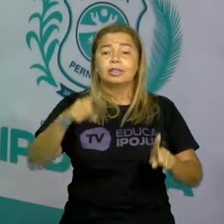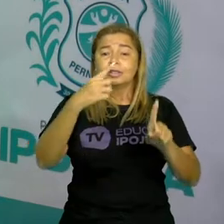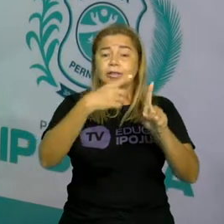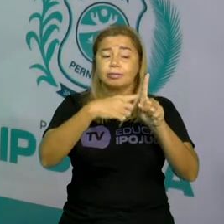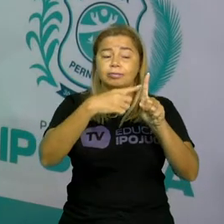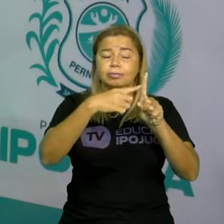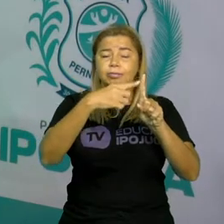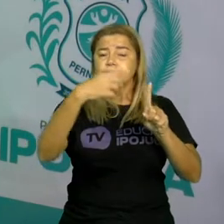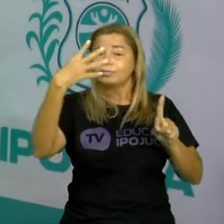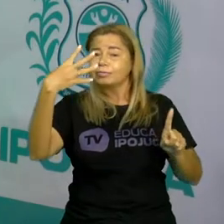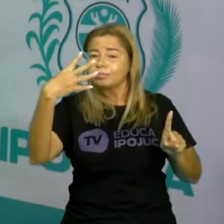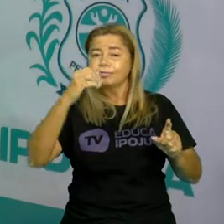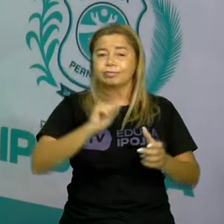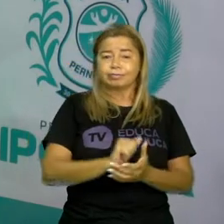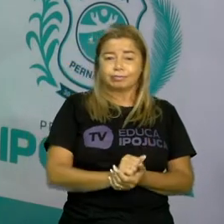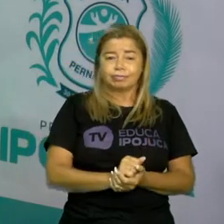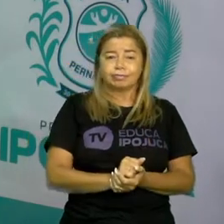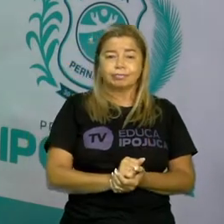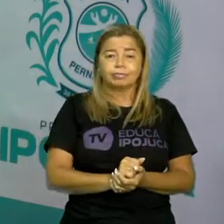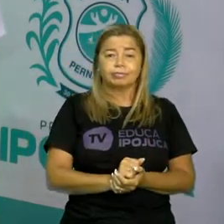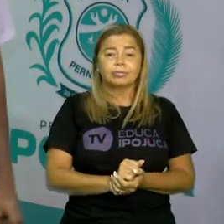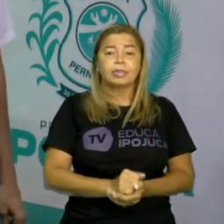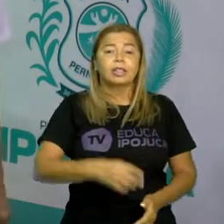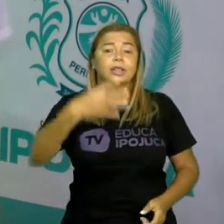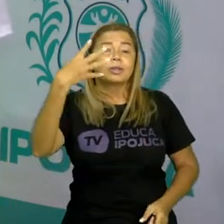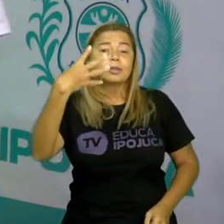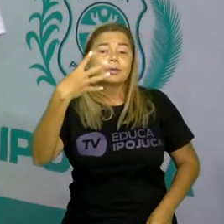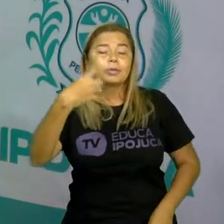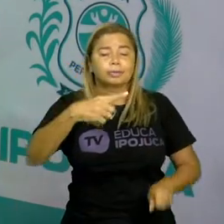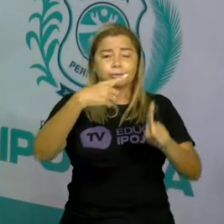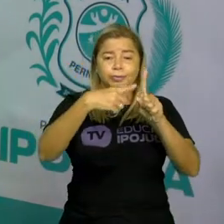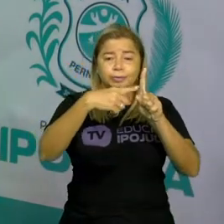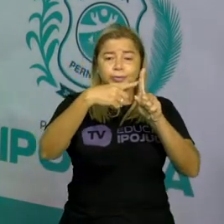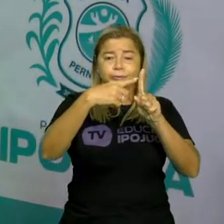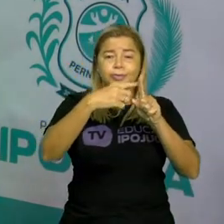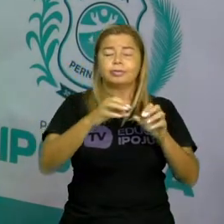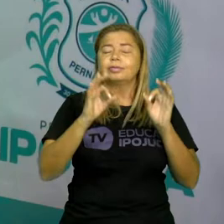olhou aqui e colocou aqui. São 4 unidades, tá bom?